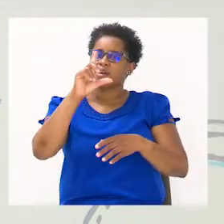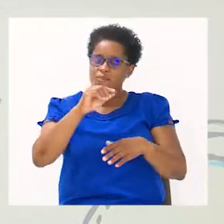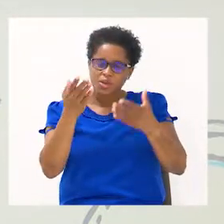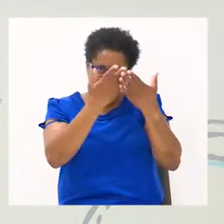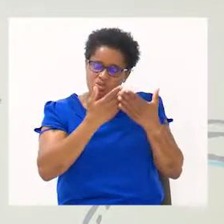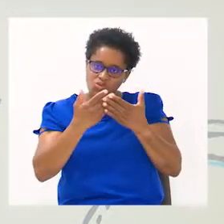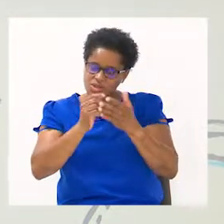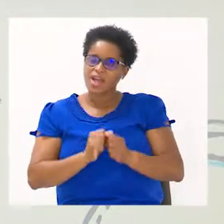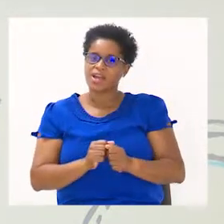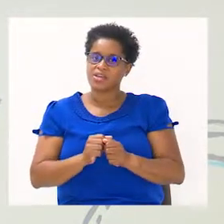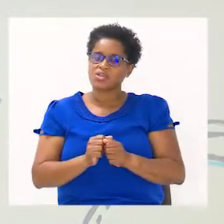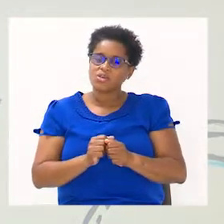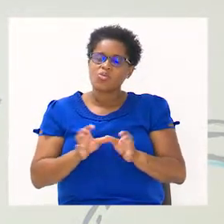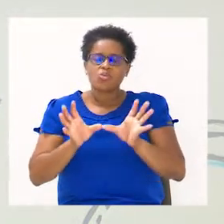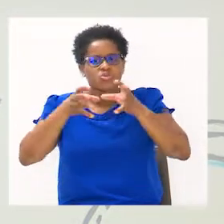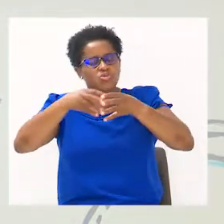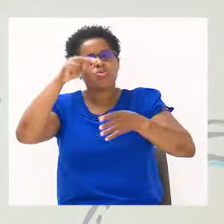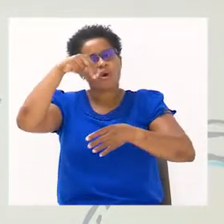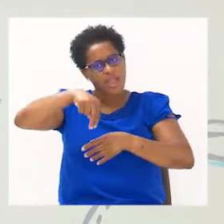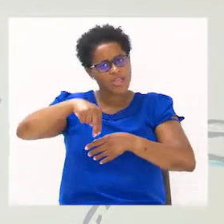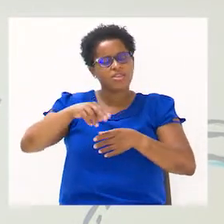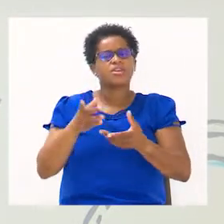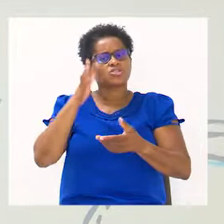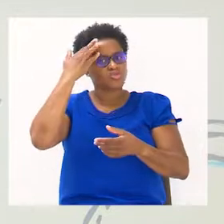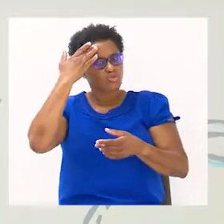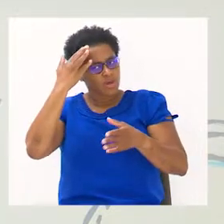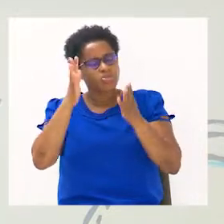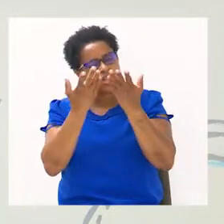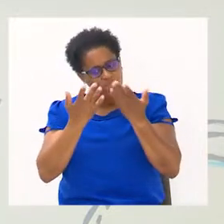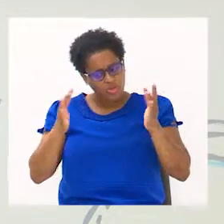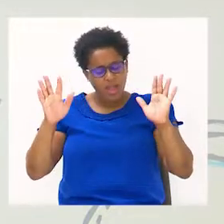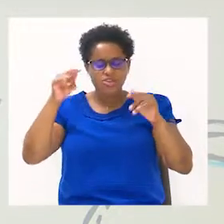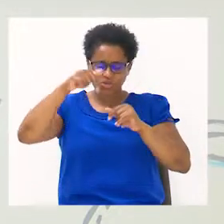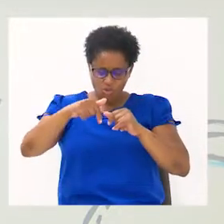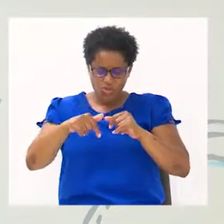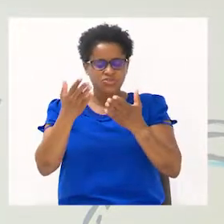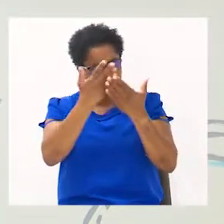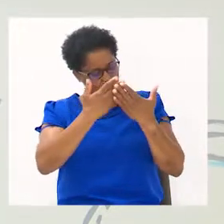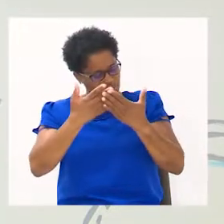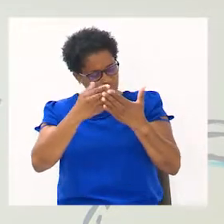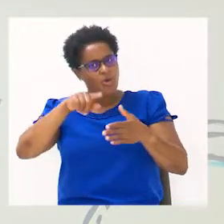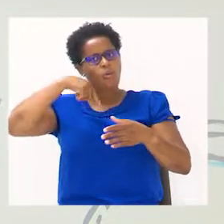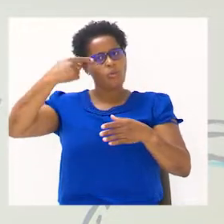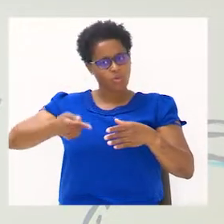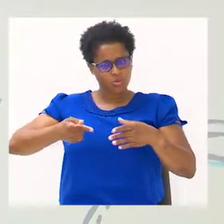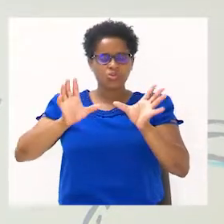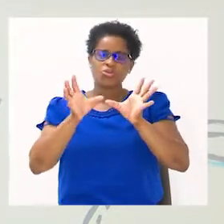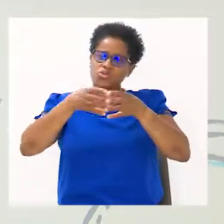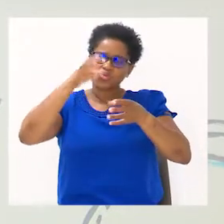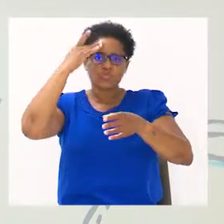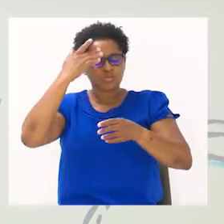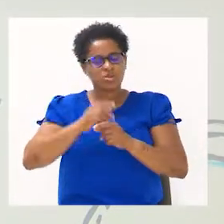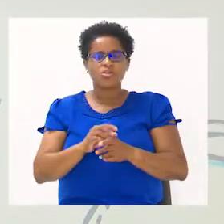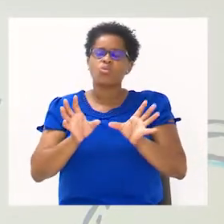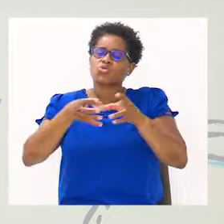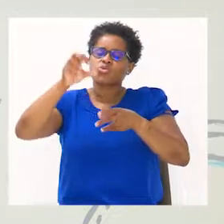dos números naturais. Hoje vamos estudar outro conjunto numérico, que é o conjunto Q,